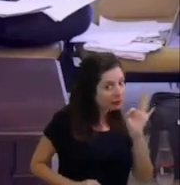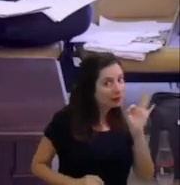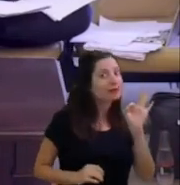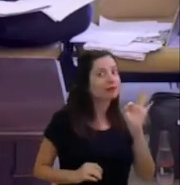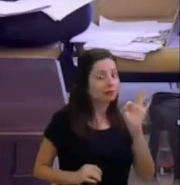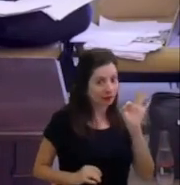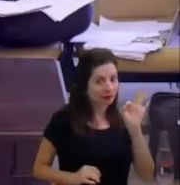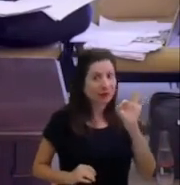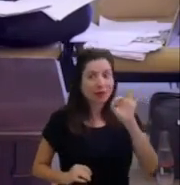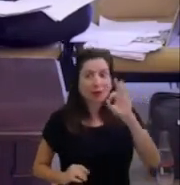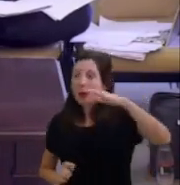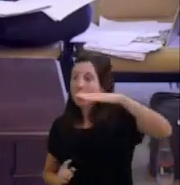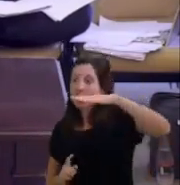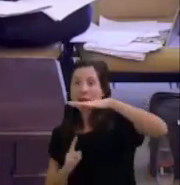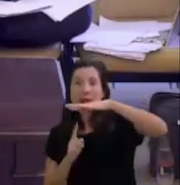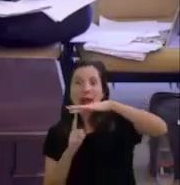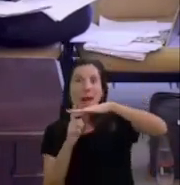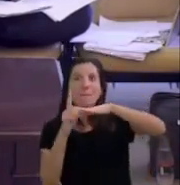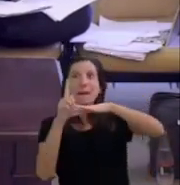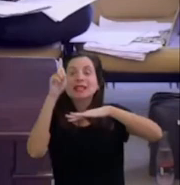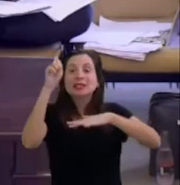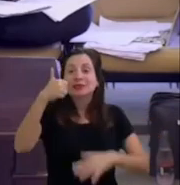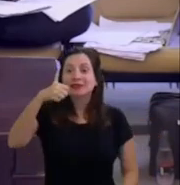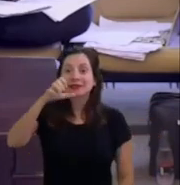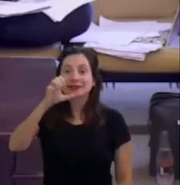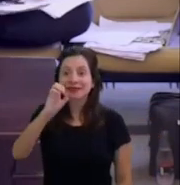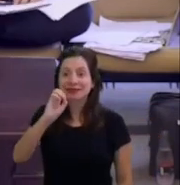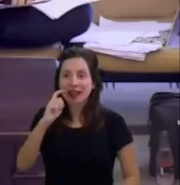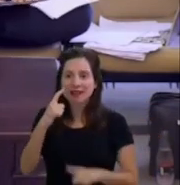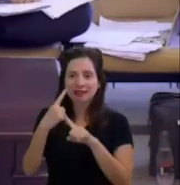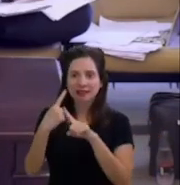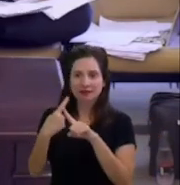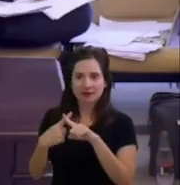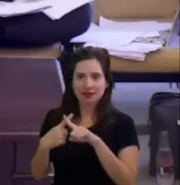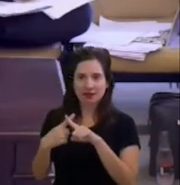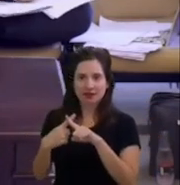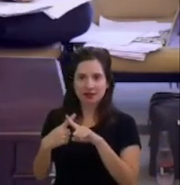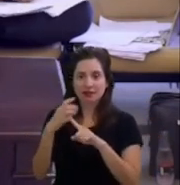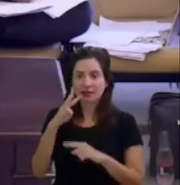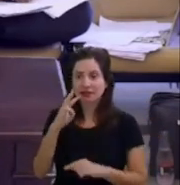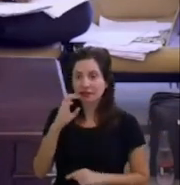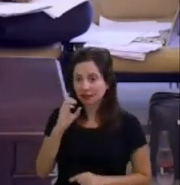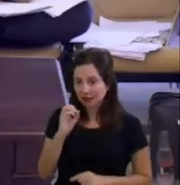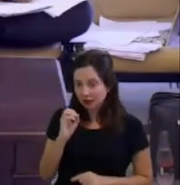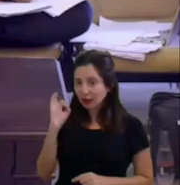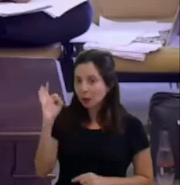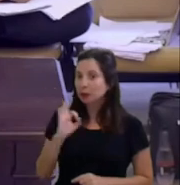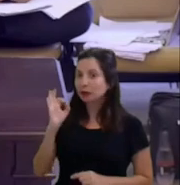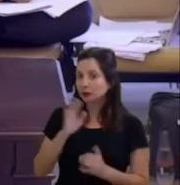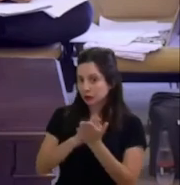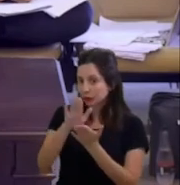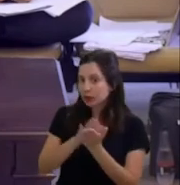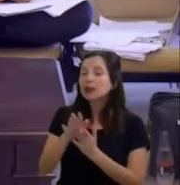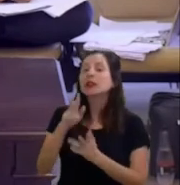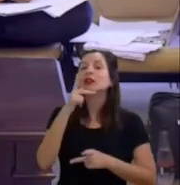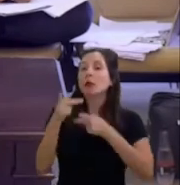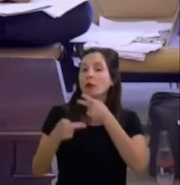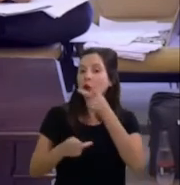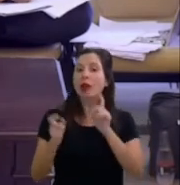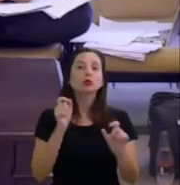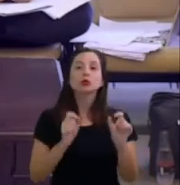em 10 vezes. O 30% do gasto do candidato mediano, aqui nós estamos falando